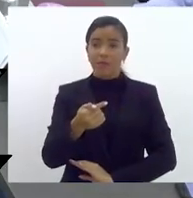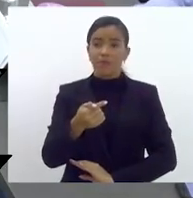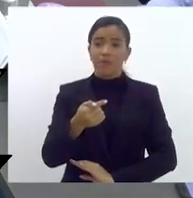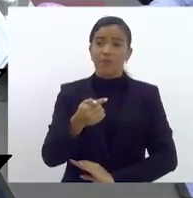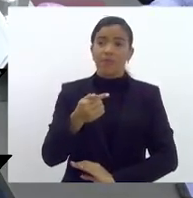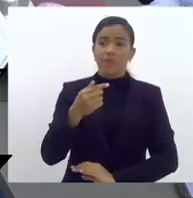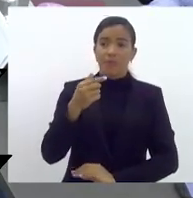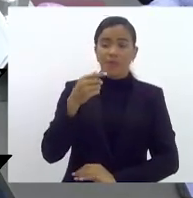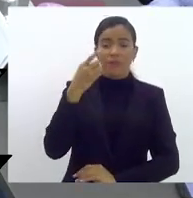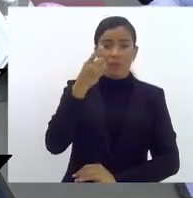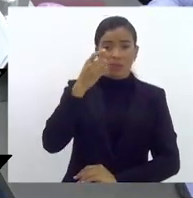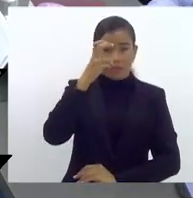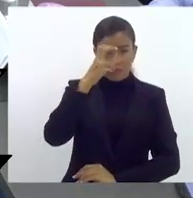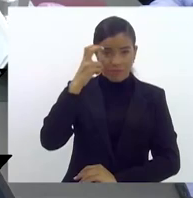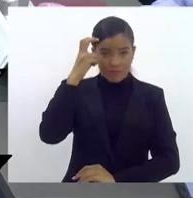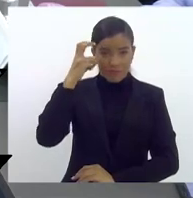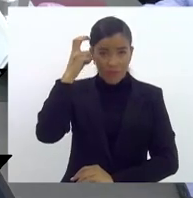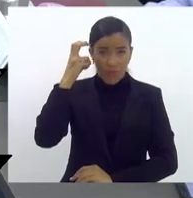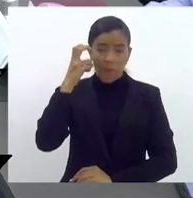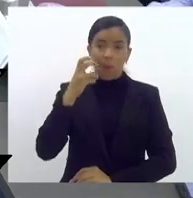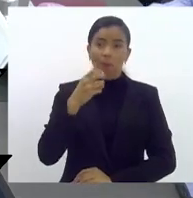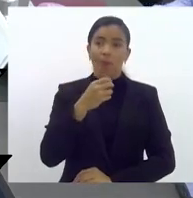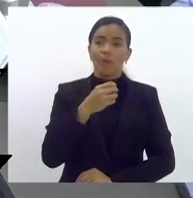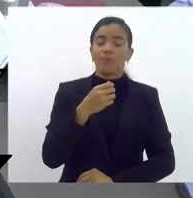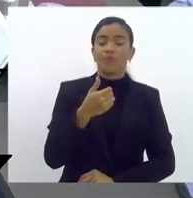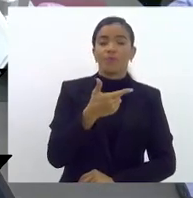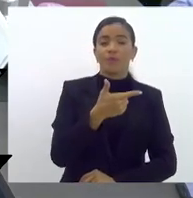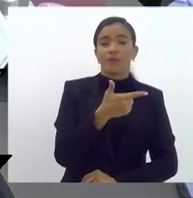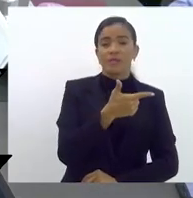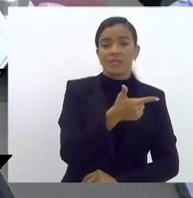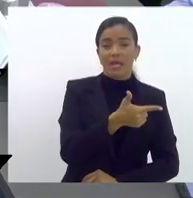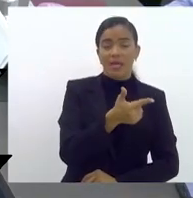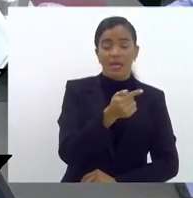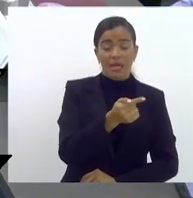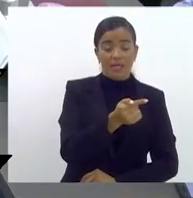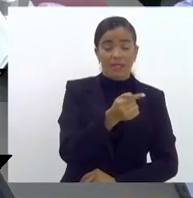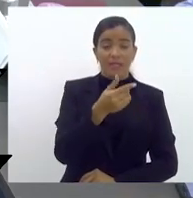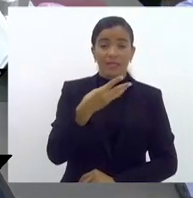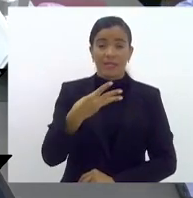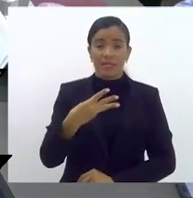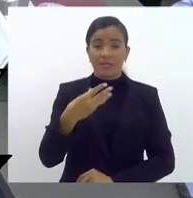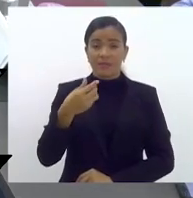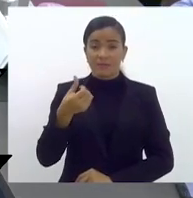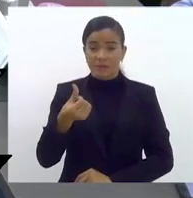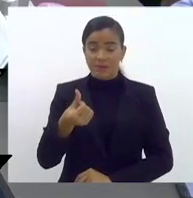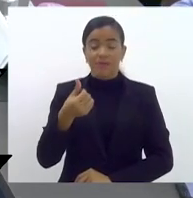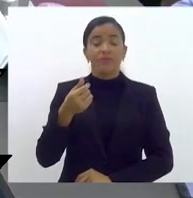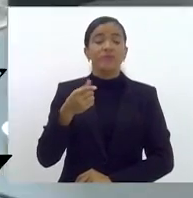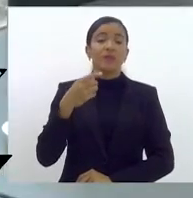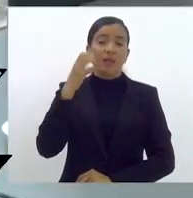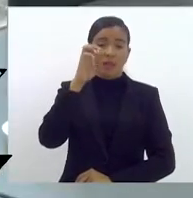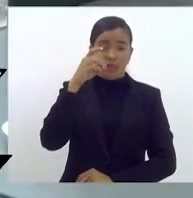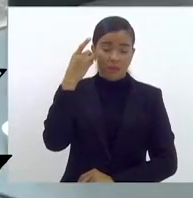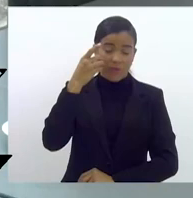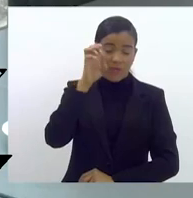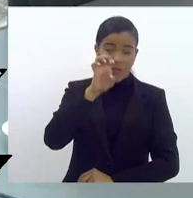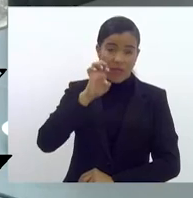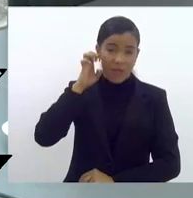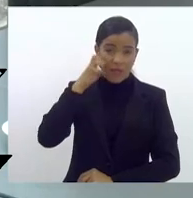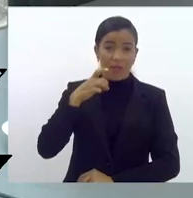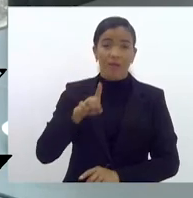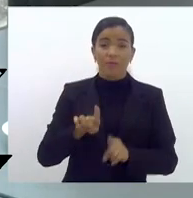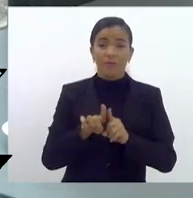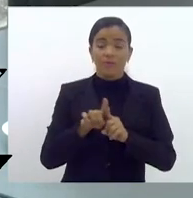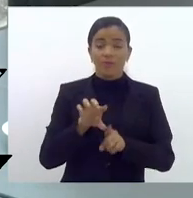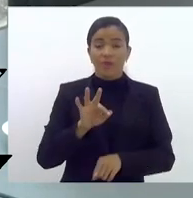Lima pele 736 de 23 de autoria dos deputados Érica takimoto e Filipinho ravis